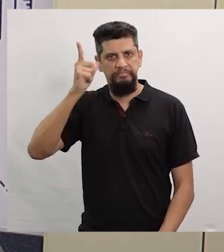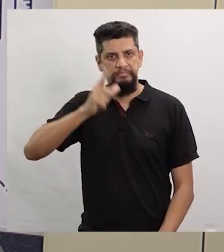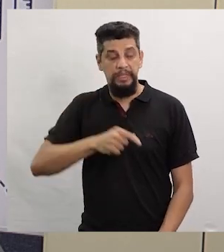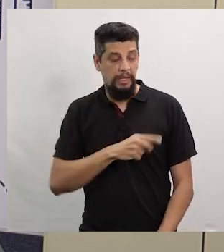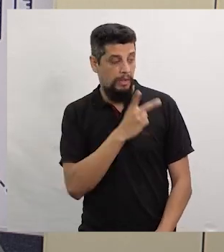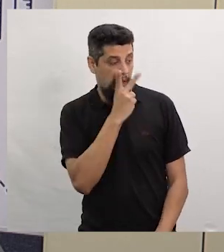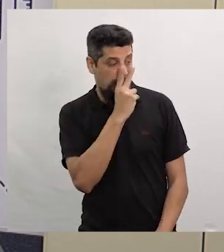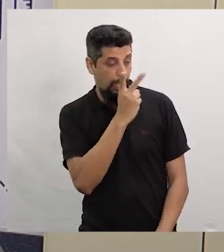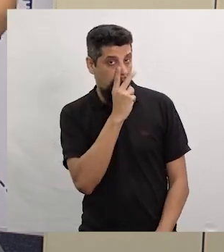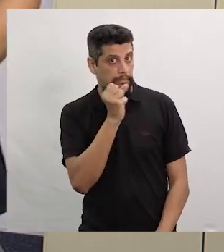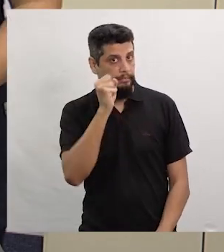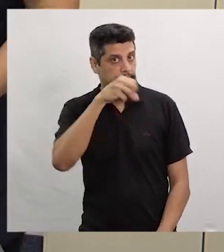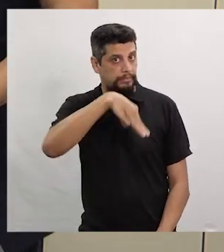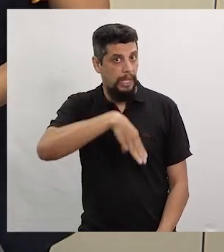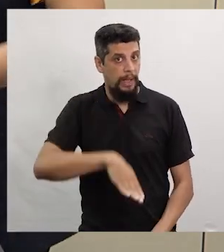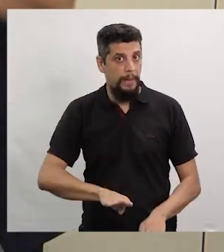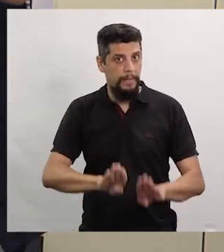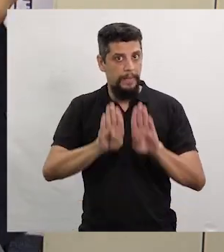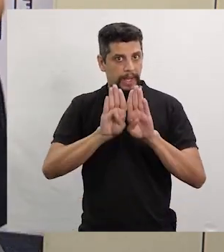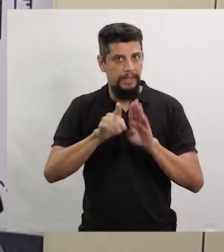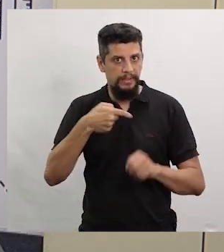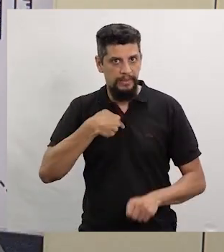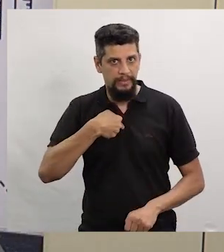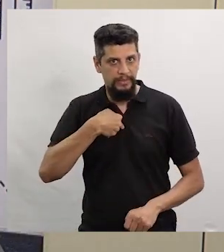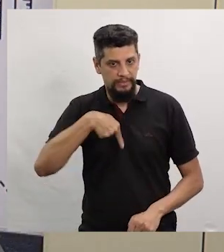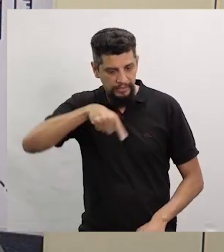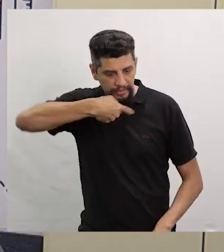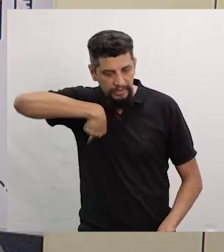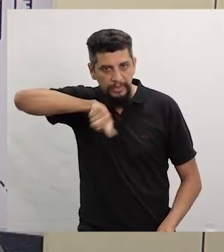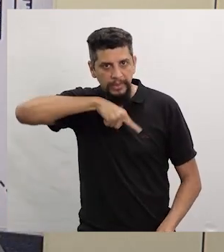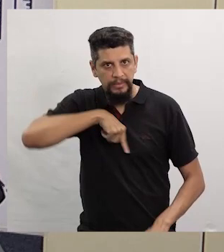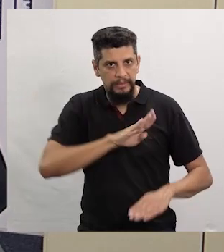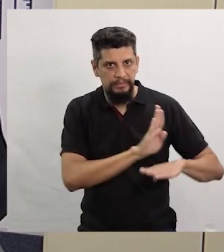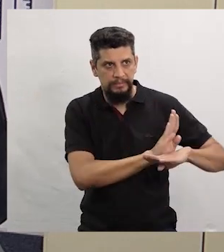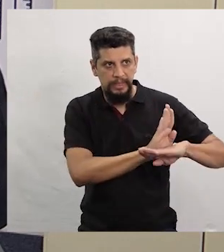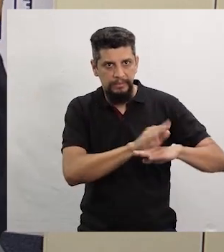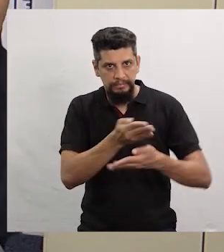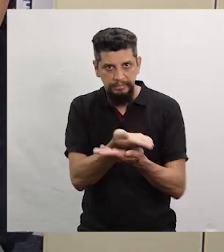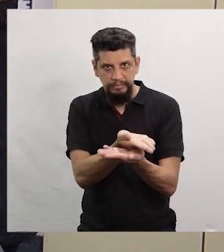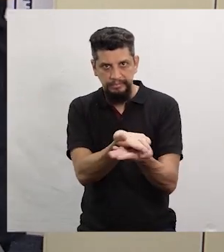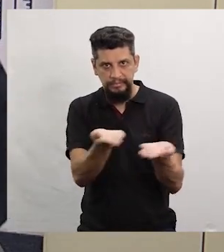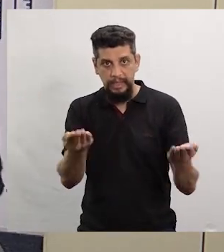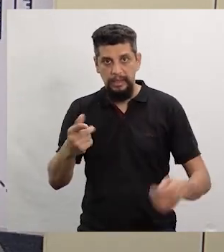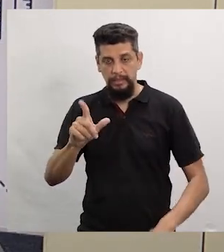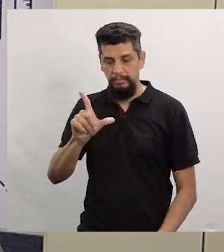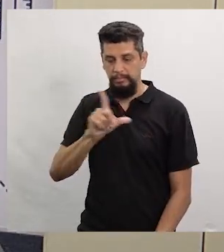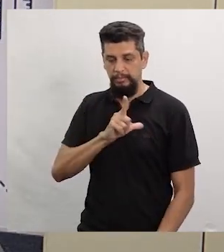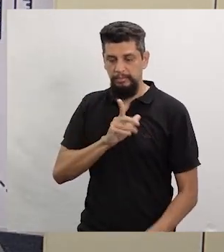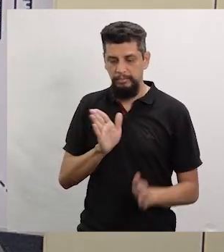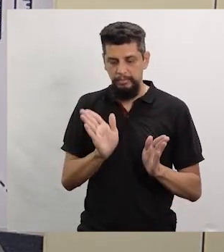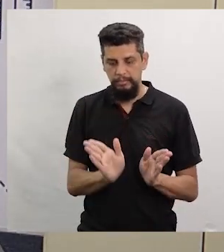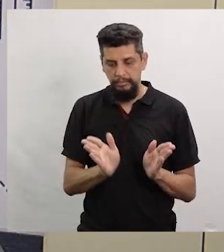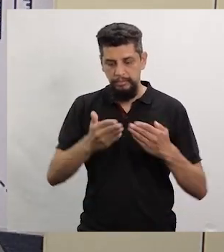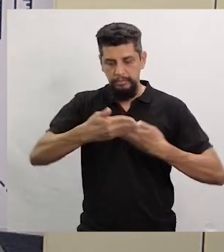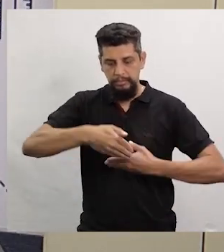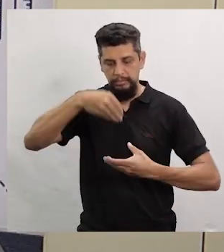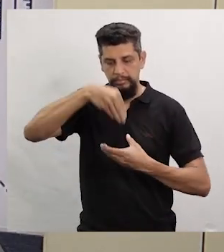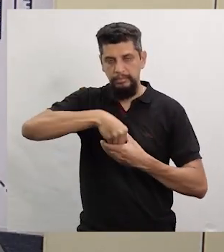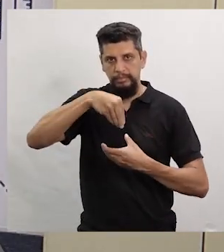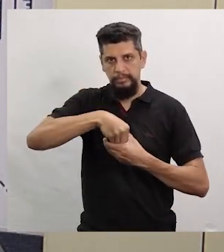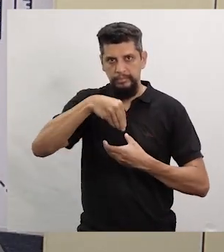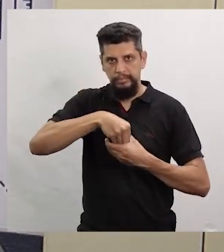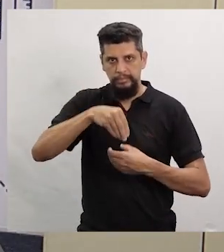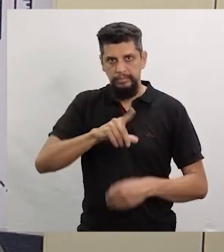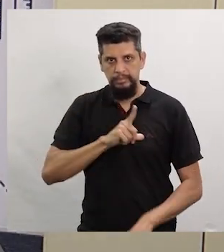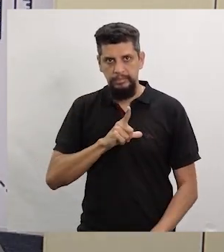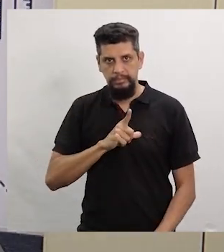né Eu acho que sim mas nós vamos dar uma ajudinha aqui para vocês nós temos aqui uma caixa e dentro